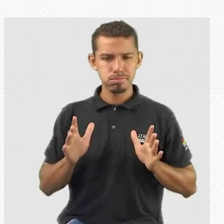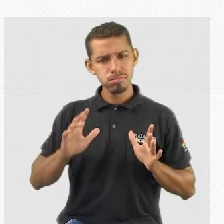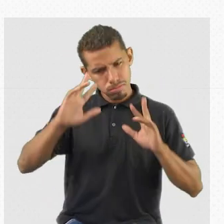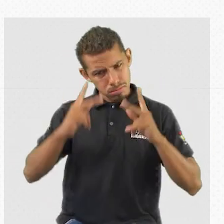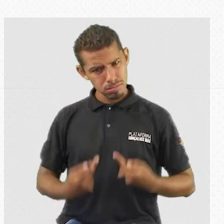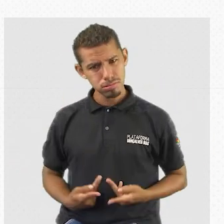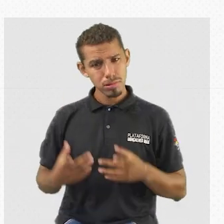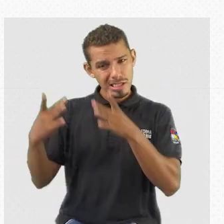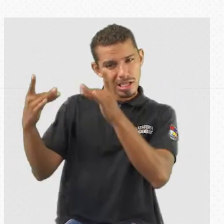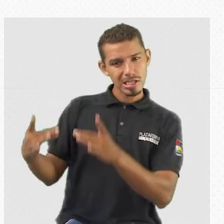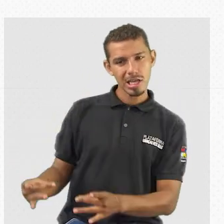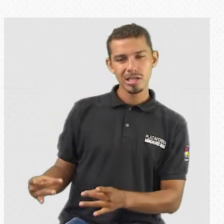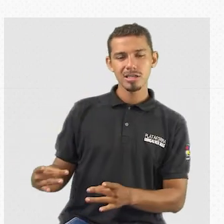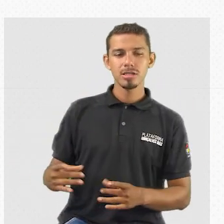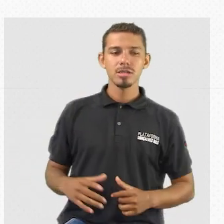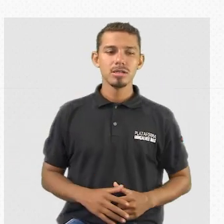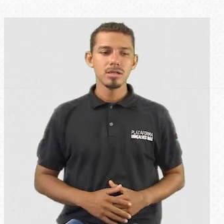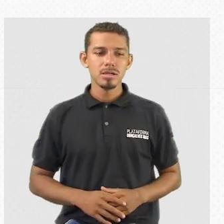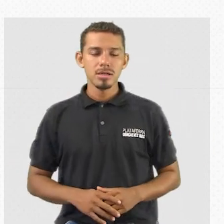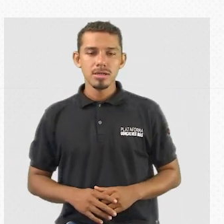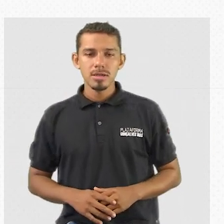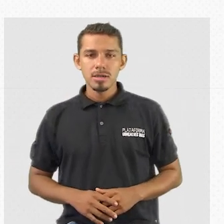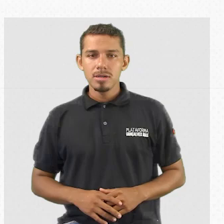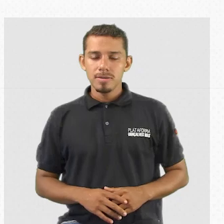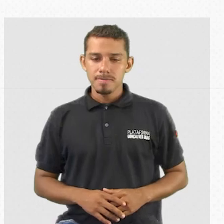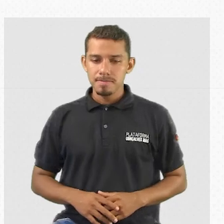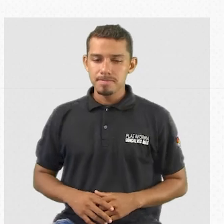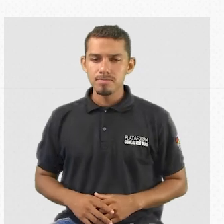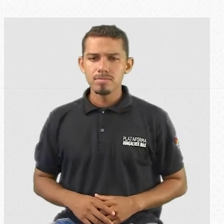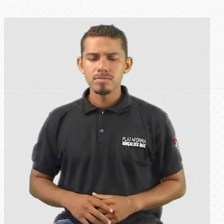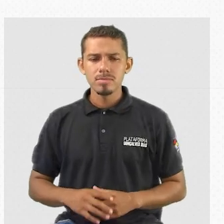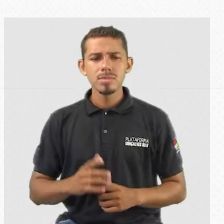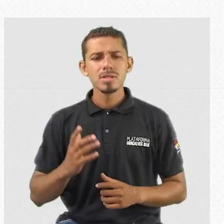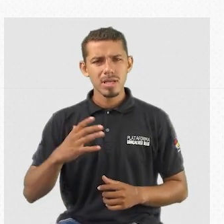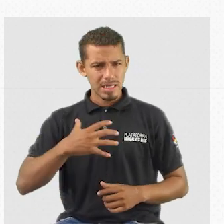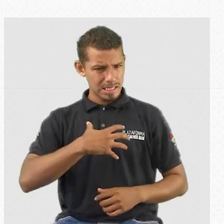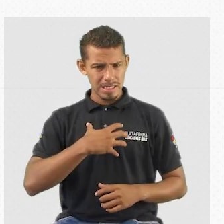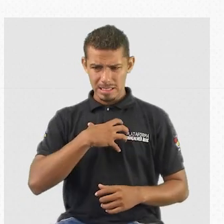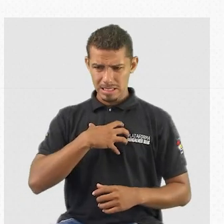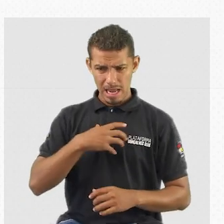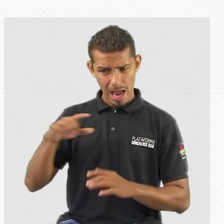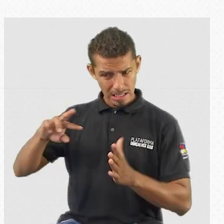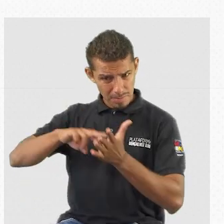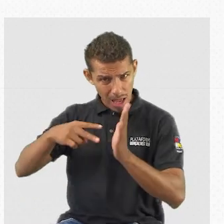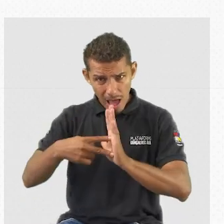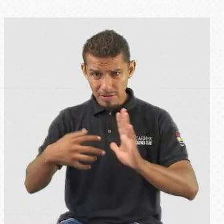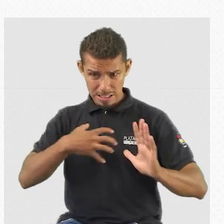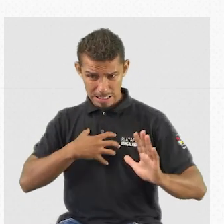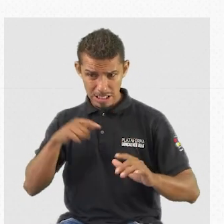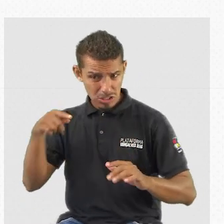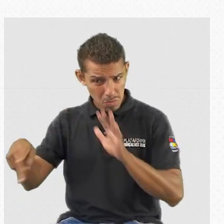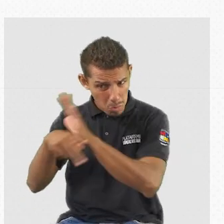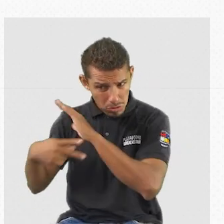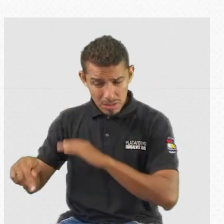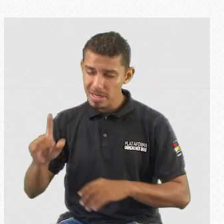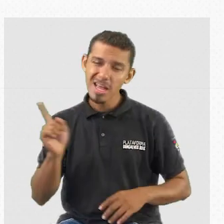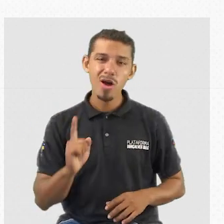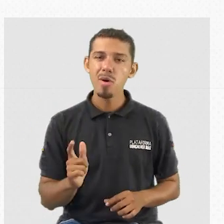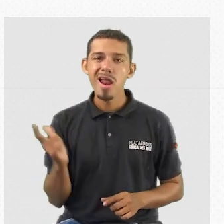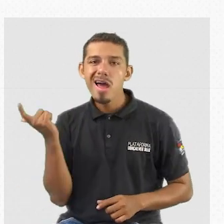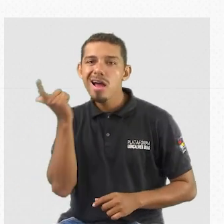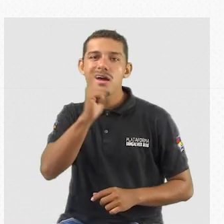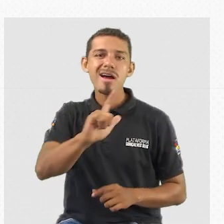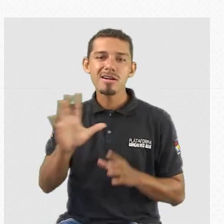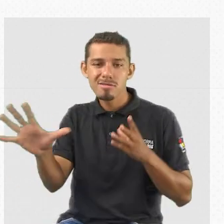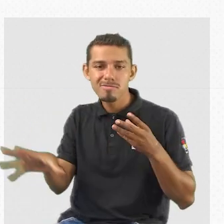específicas. Olha só, ele está dizendo que as palavras têm sentido por si mesmas? Não. As palavras, elas ganham,